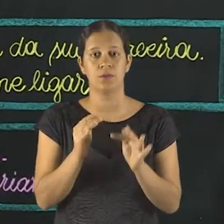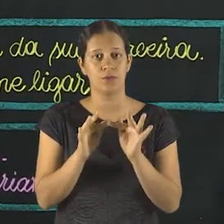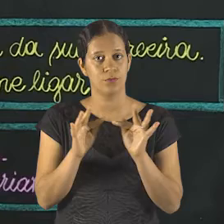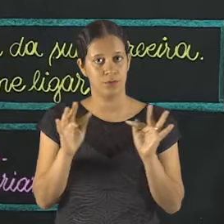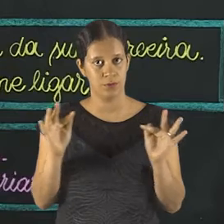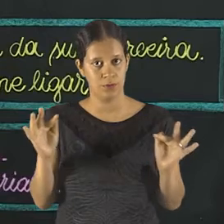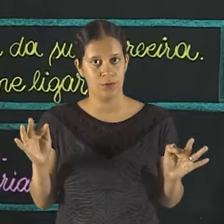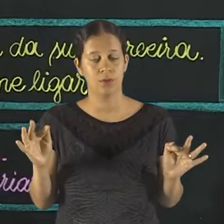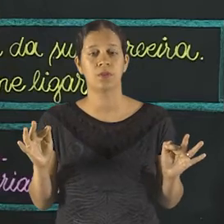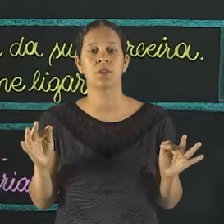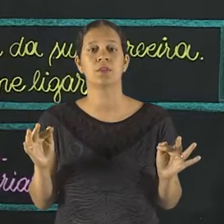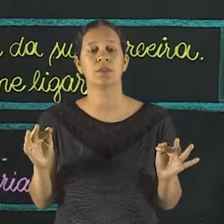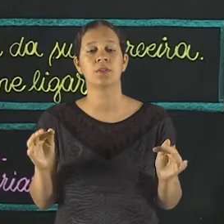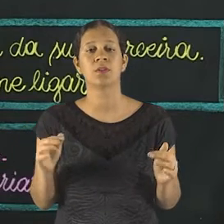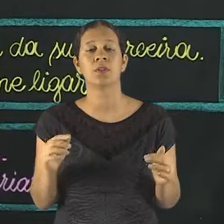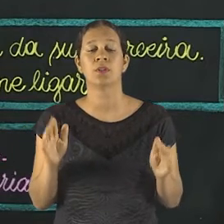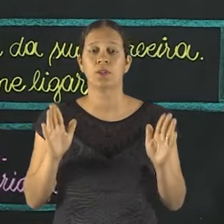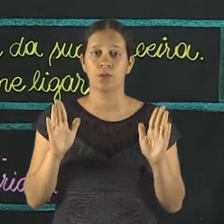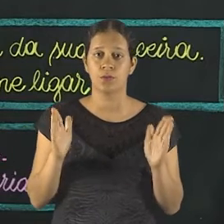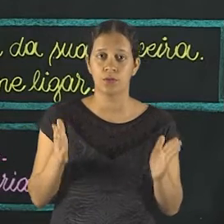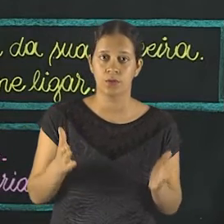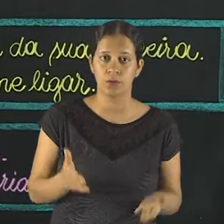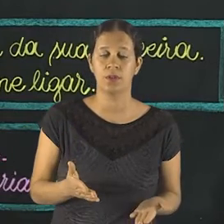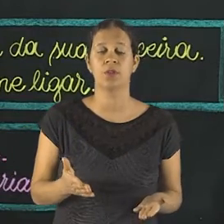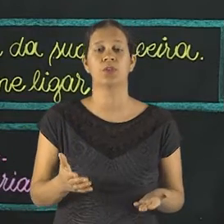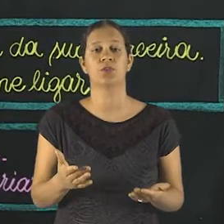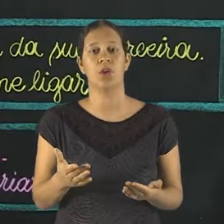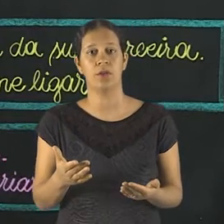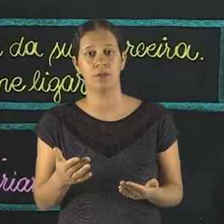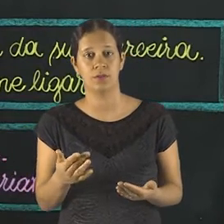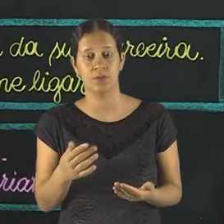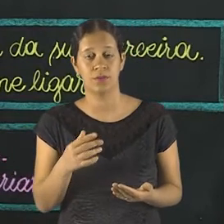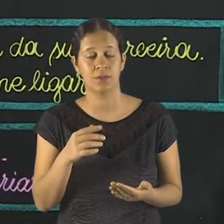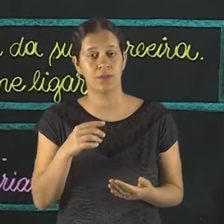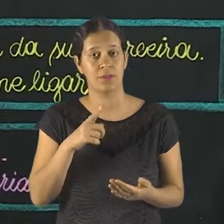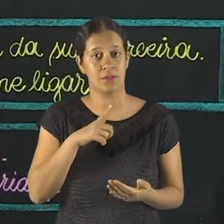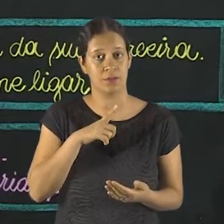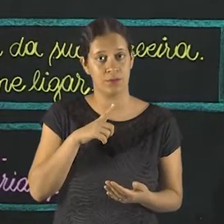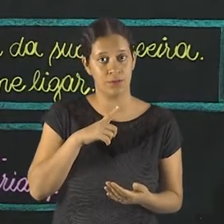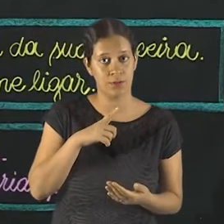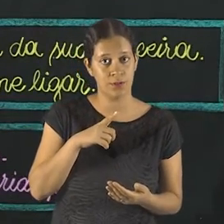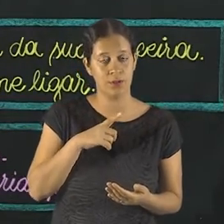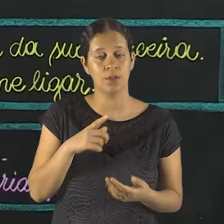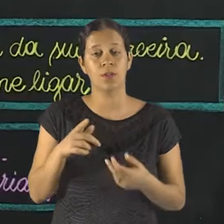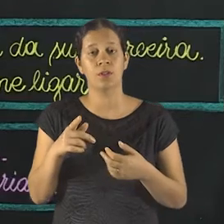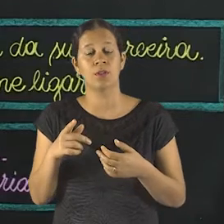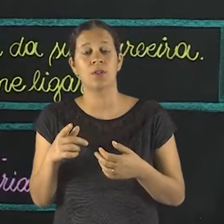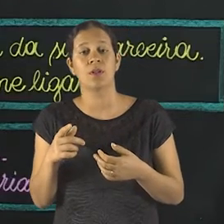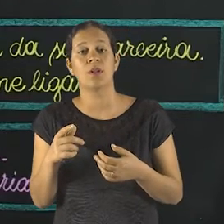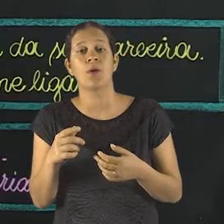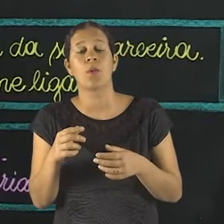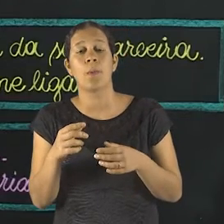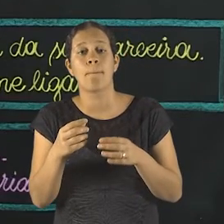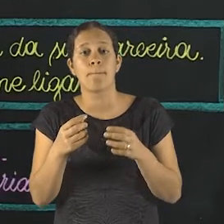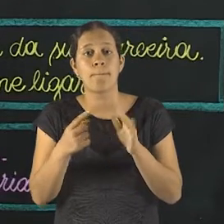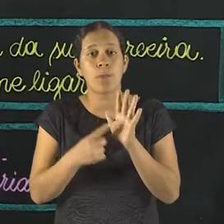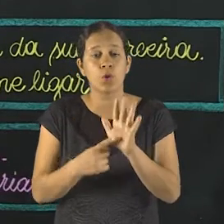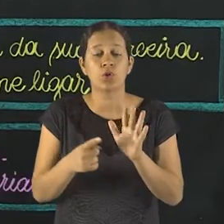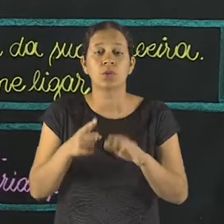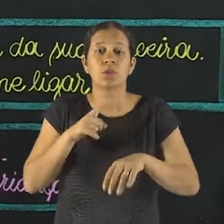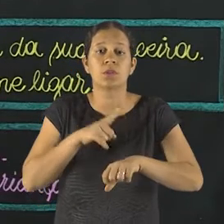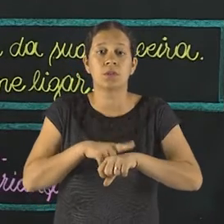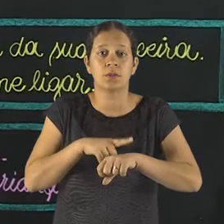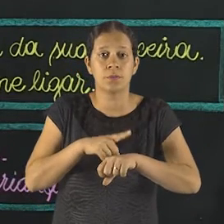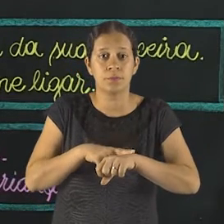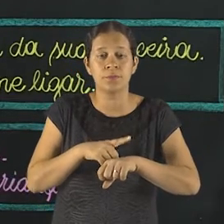oração desenvolvida, e aí ela já seria uma oração subordinada, de caráter adverbial, expressando